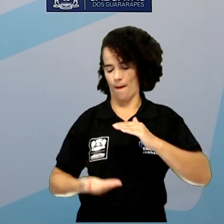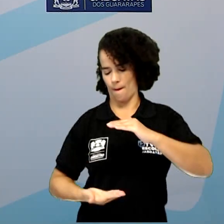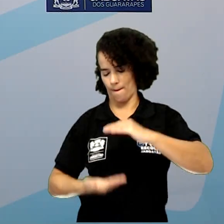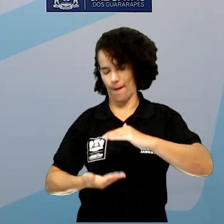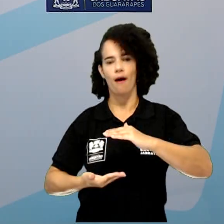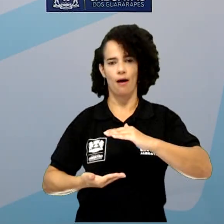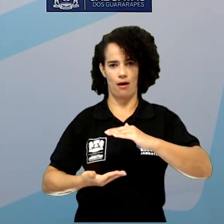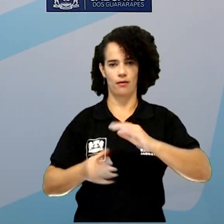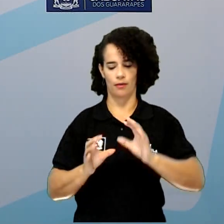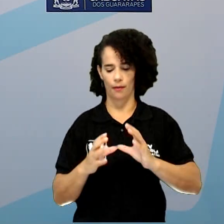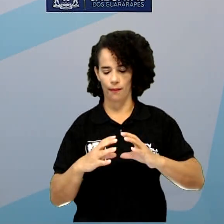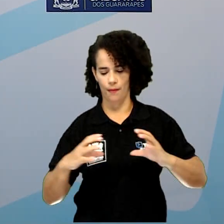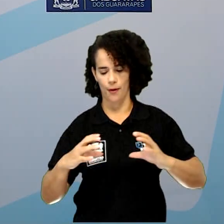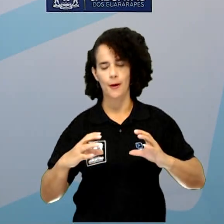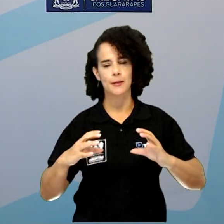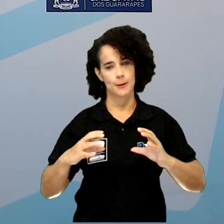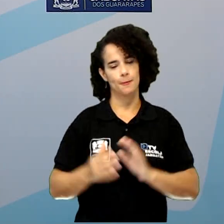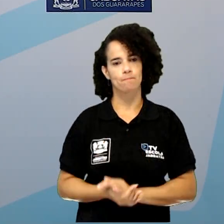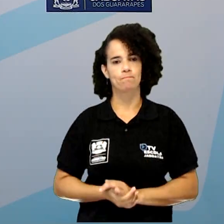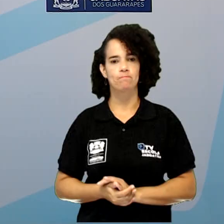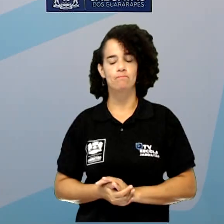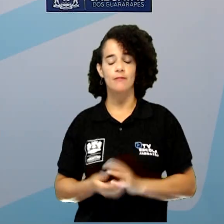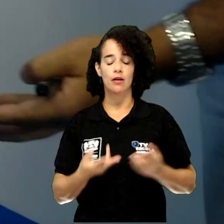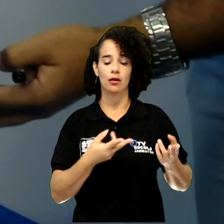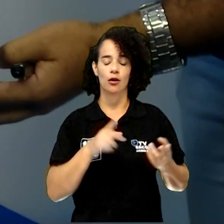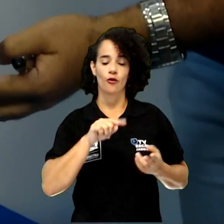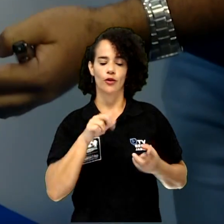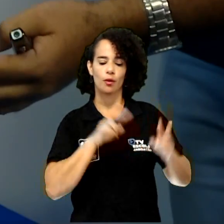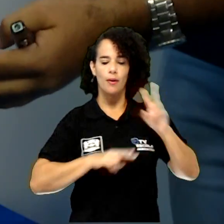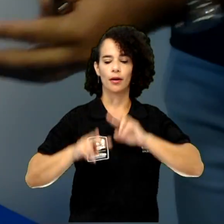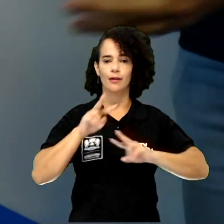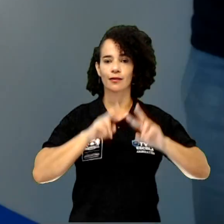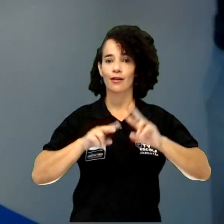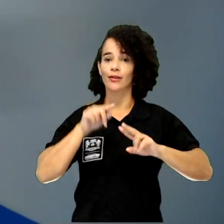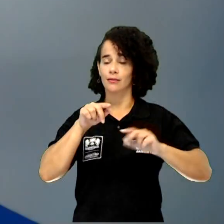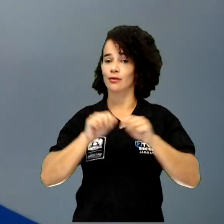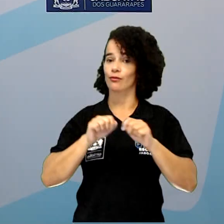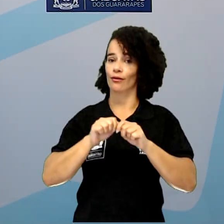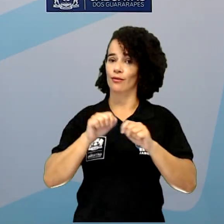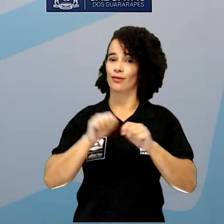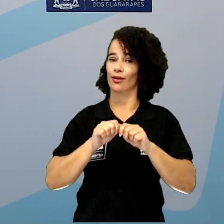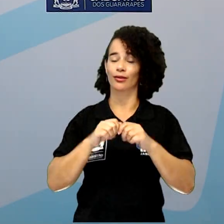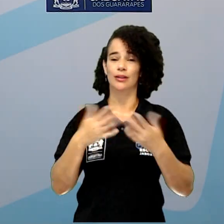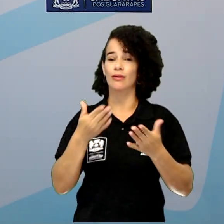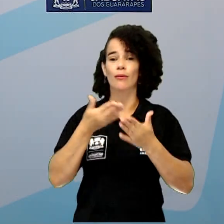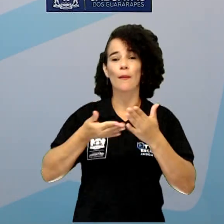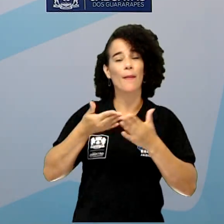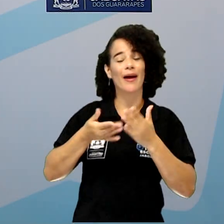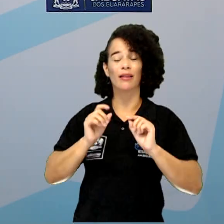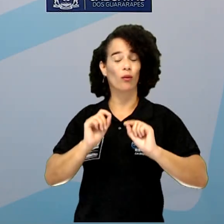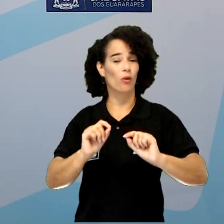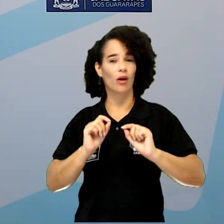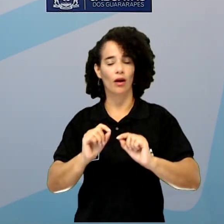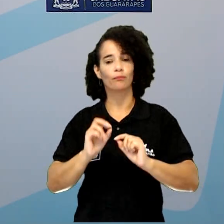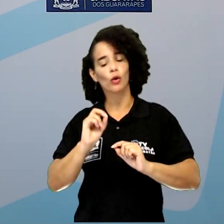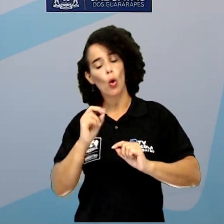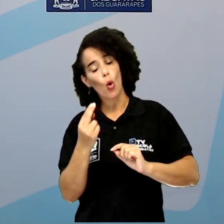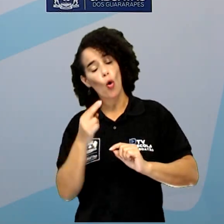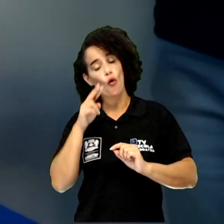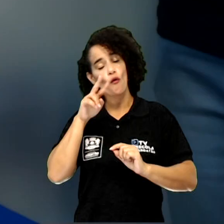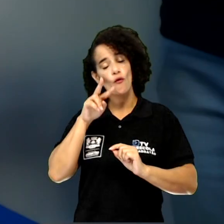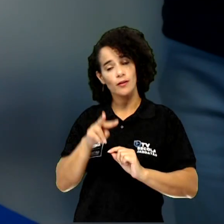polos e alongamento no equador. Então você observa que mesmo nesse formato tem uma desvantagem. Qual é a desvantagem? Ou você vê